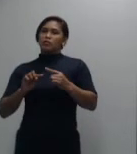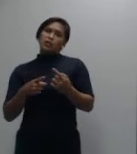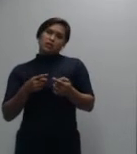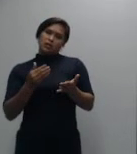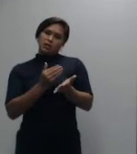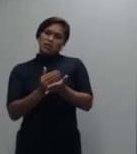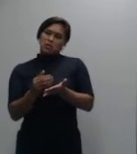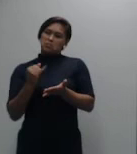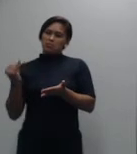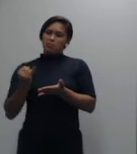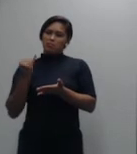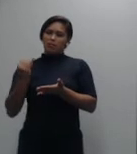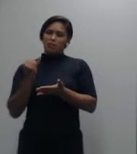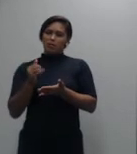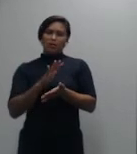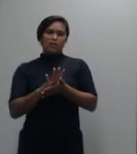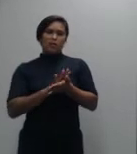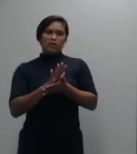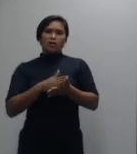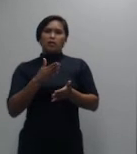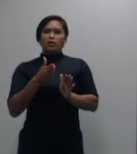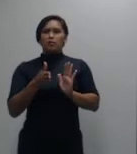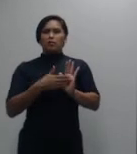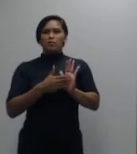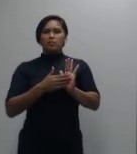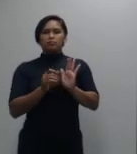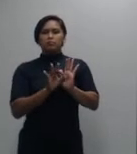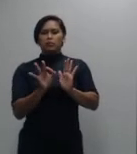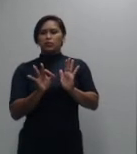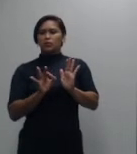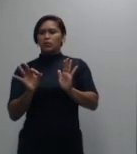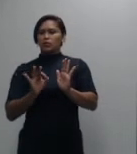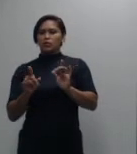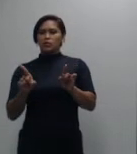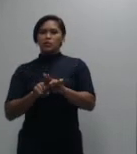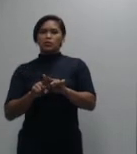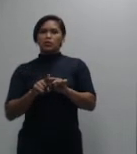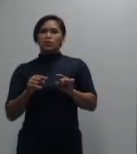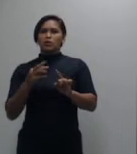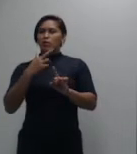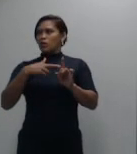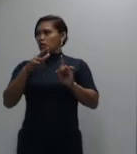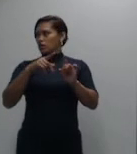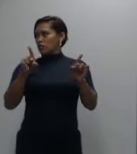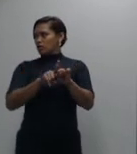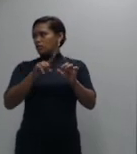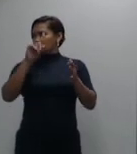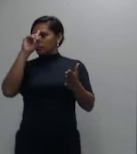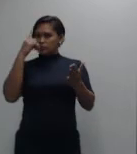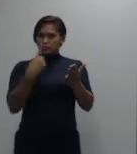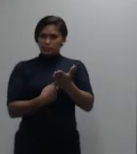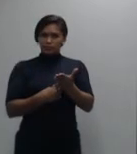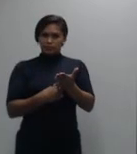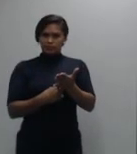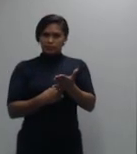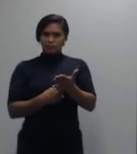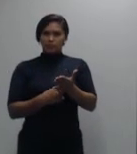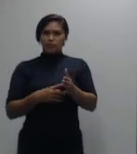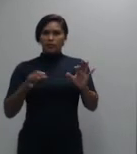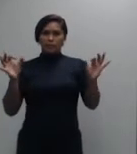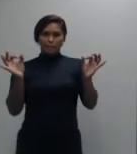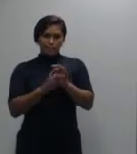pode ser relevante cima não haveria proposta imaginar uma conta de elevação ou uma referência para determinar bolo ou